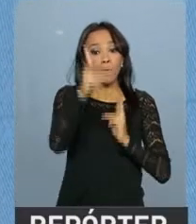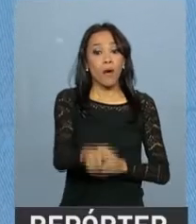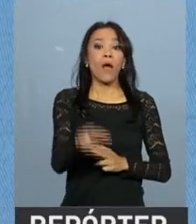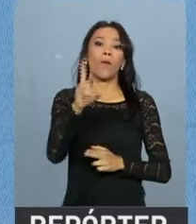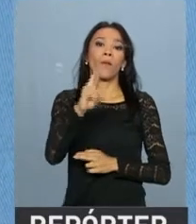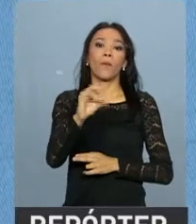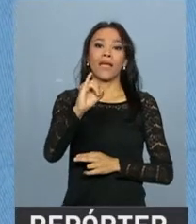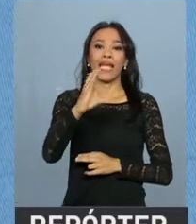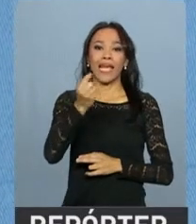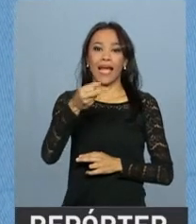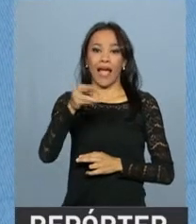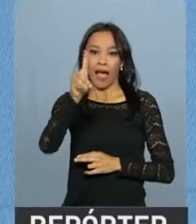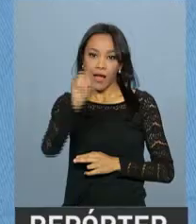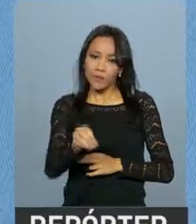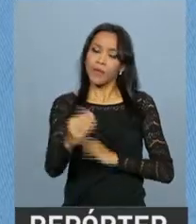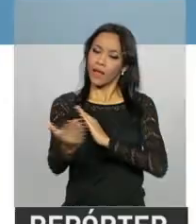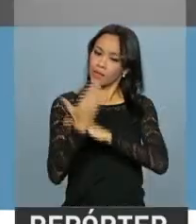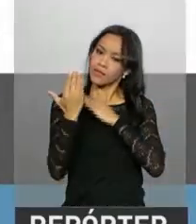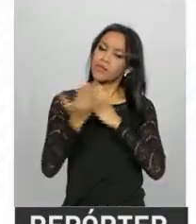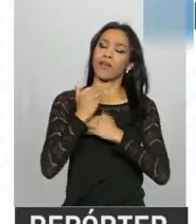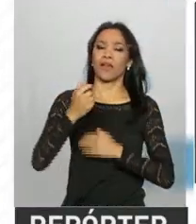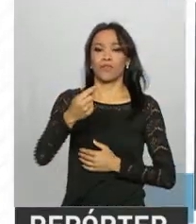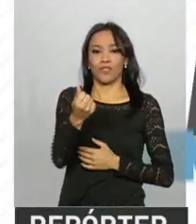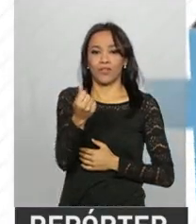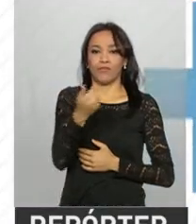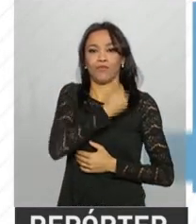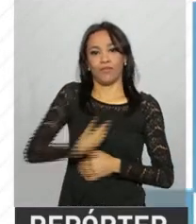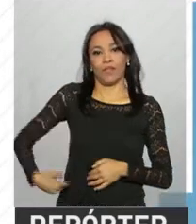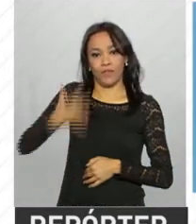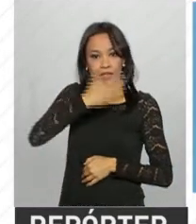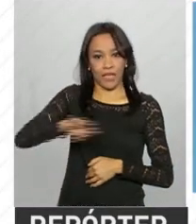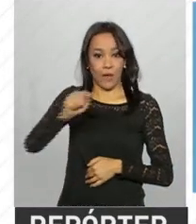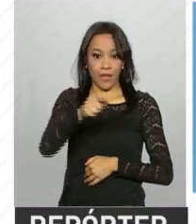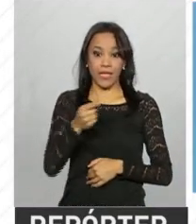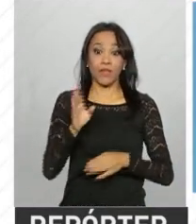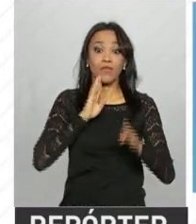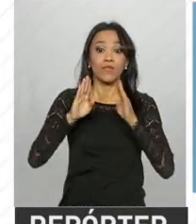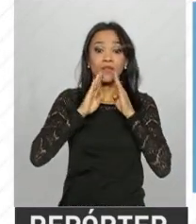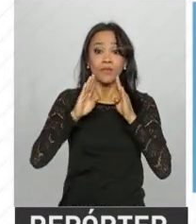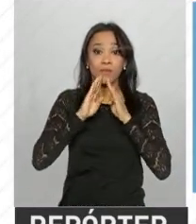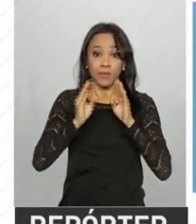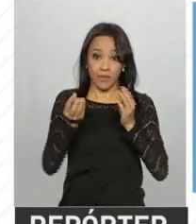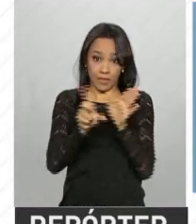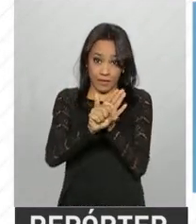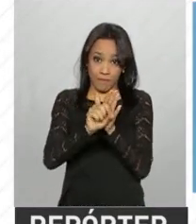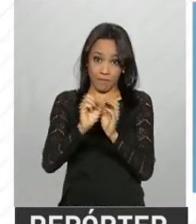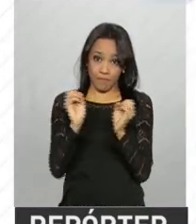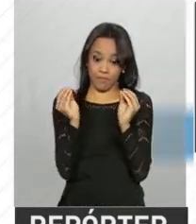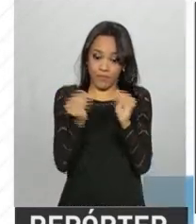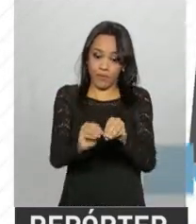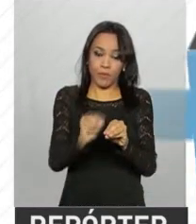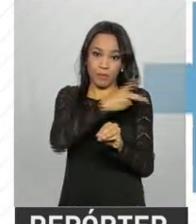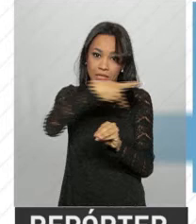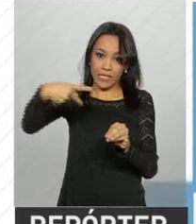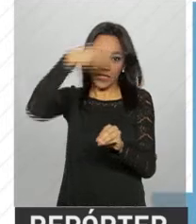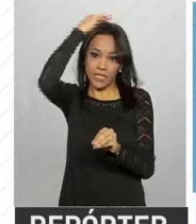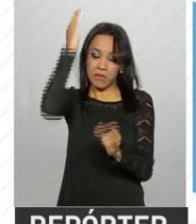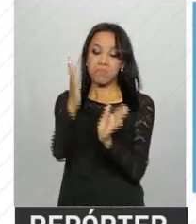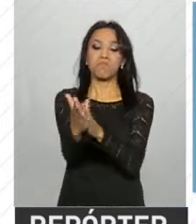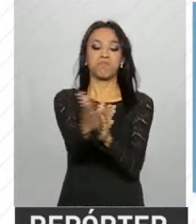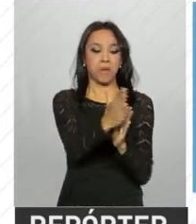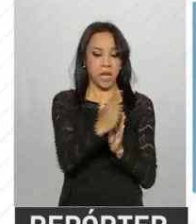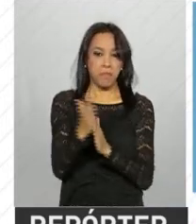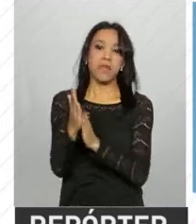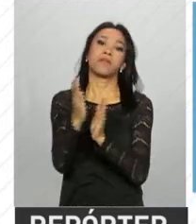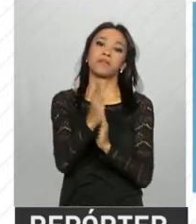também recebe apoio do bolsa atleta e por meio de uma rede social o presidente Michel Temer parabenizou os atletas